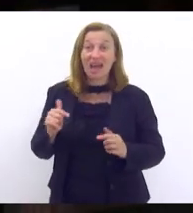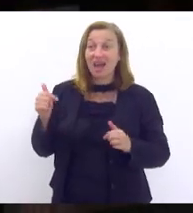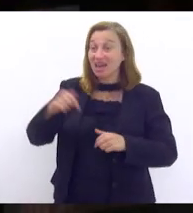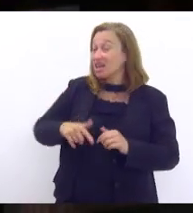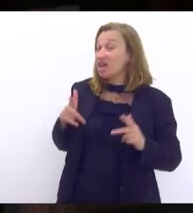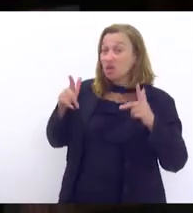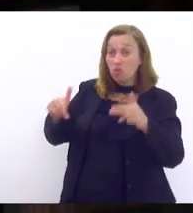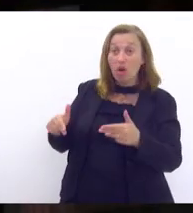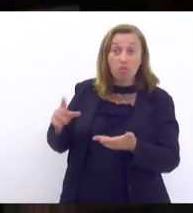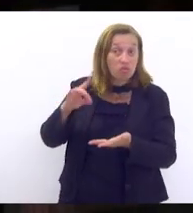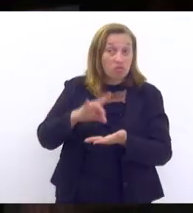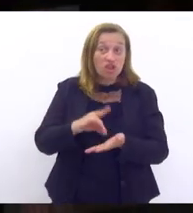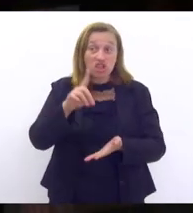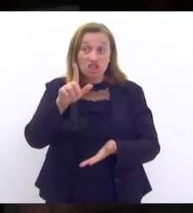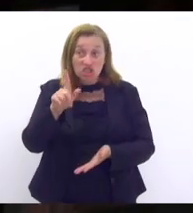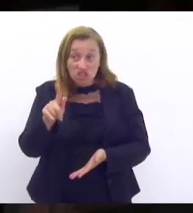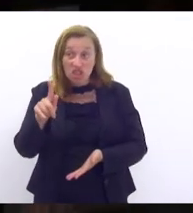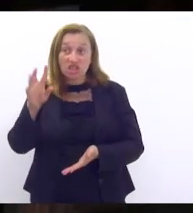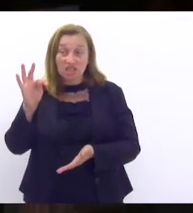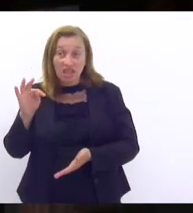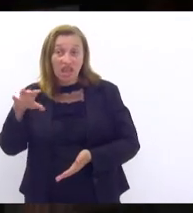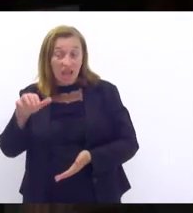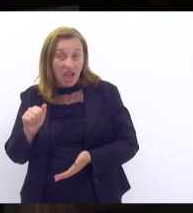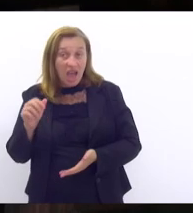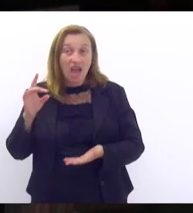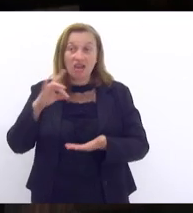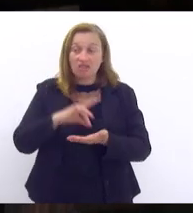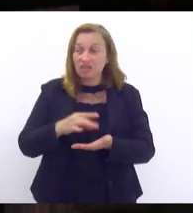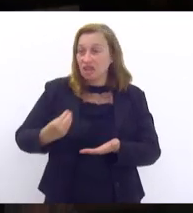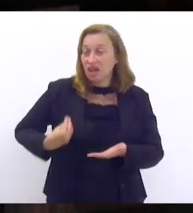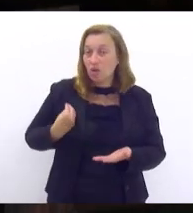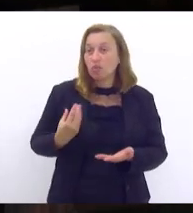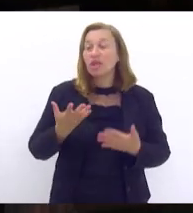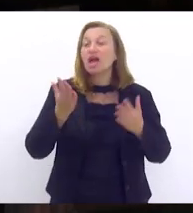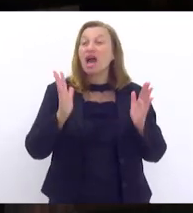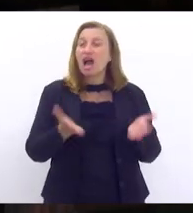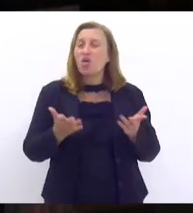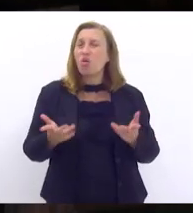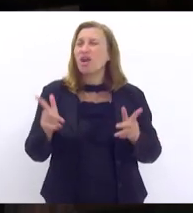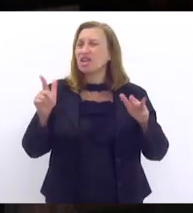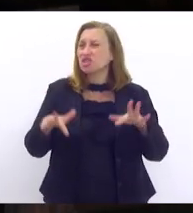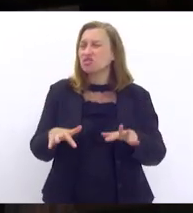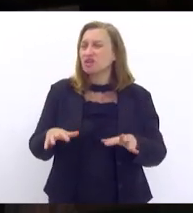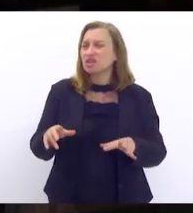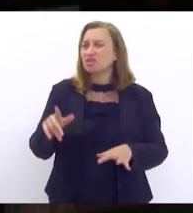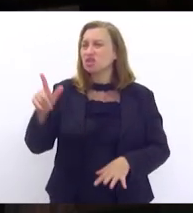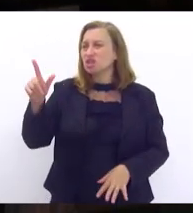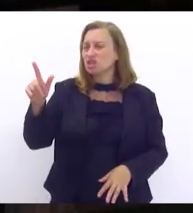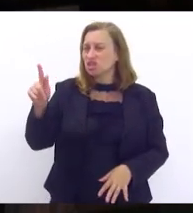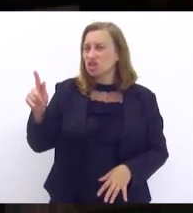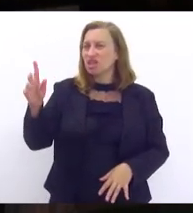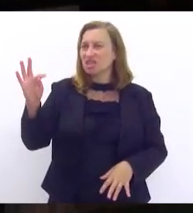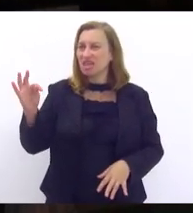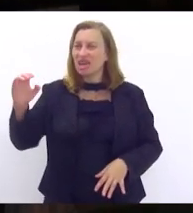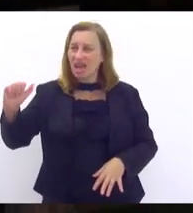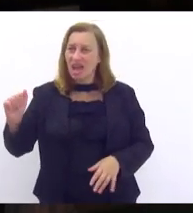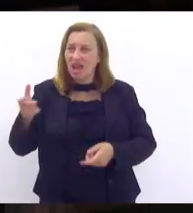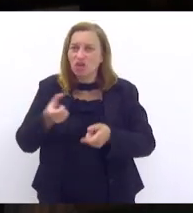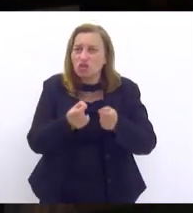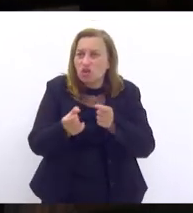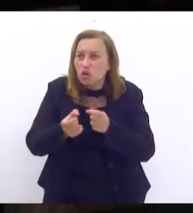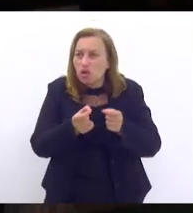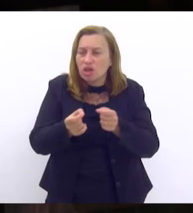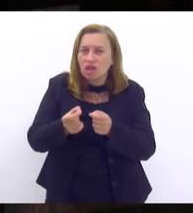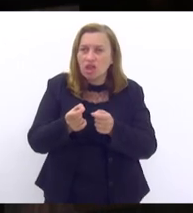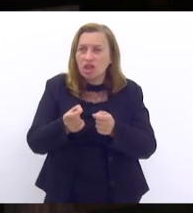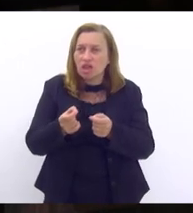real, né? Então, e agora, só que aqui, a diferença entre a gente e o GTA é que, além de ser na vida real, eu acho